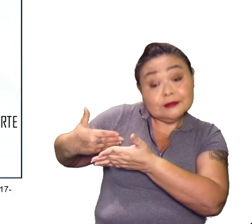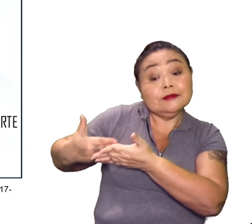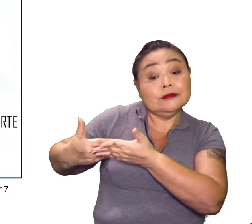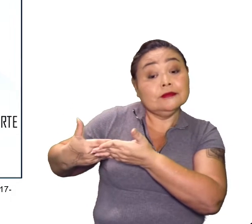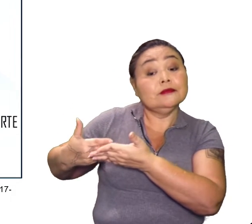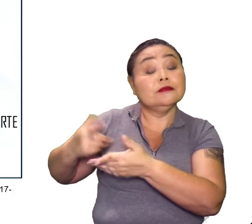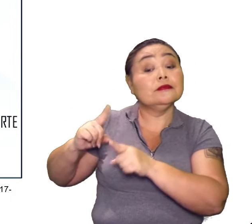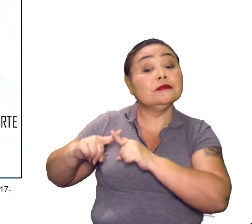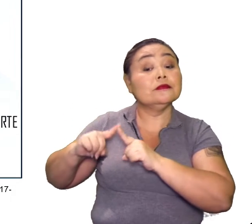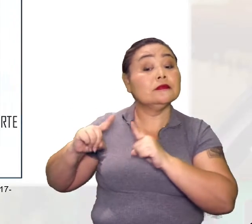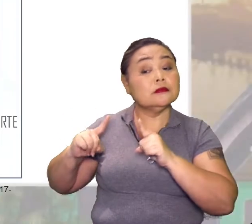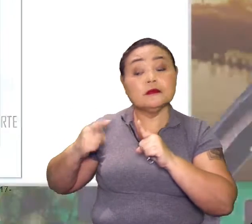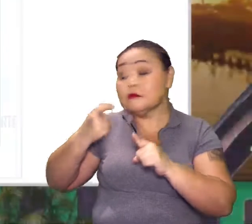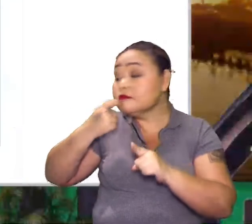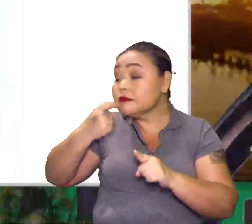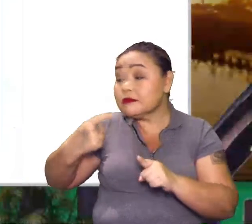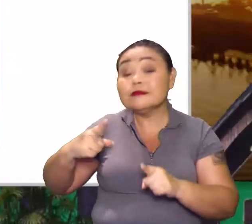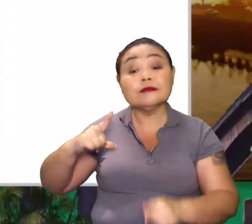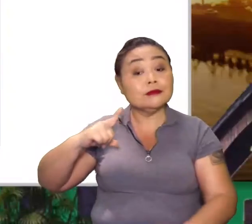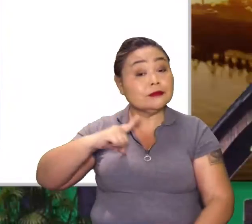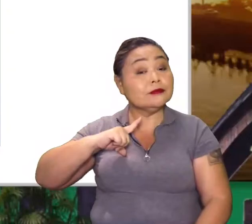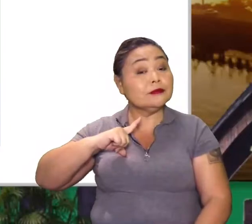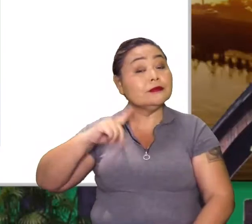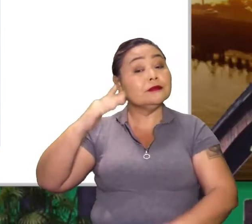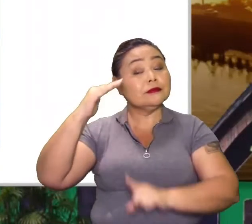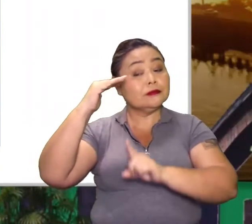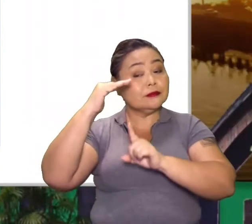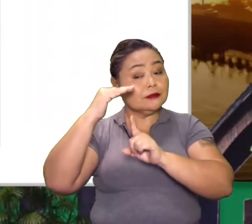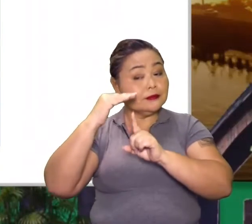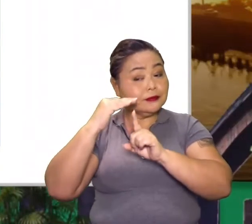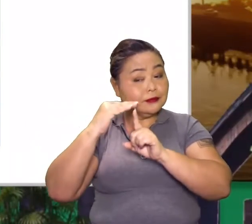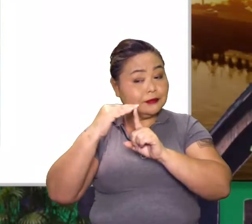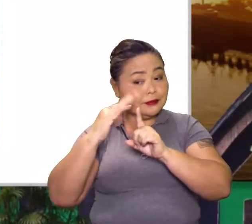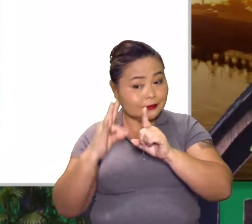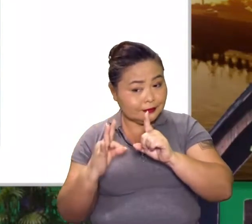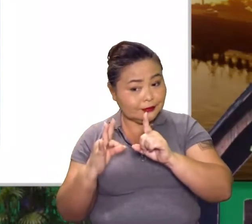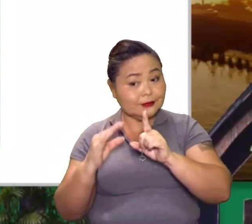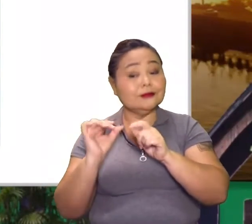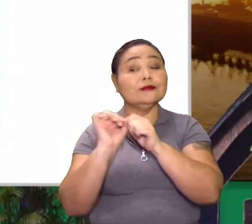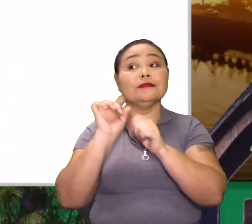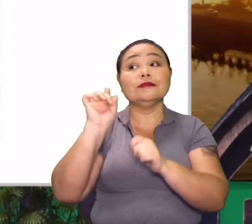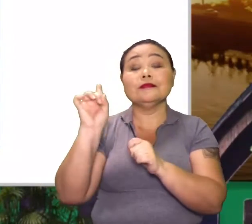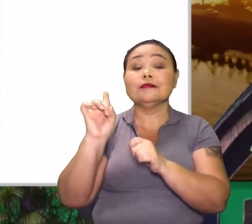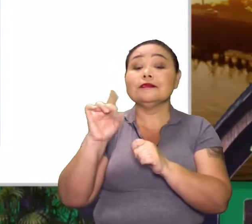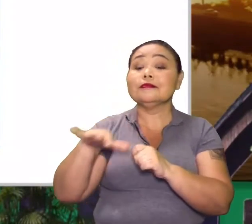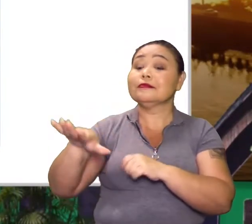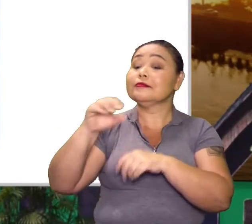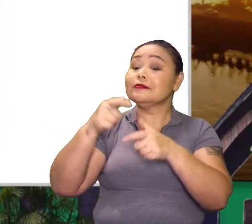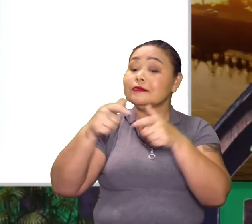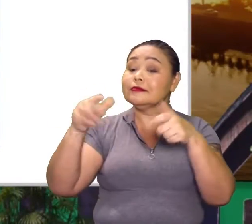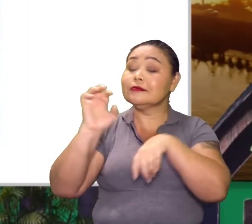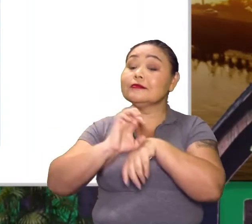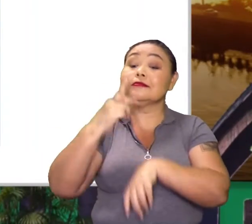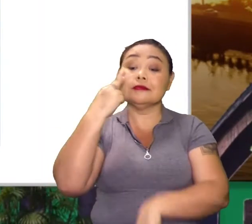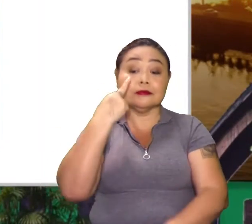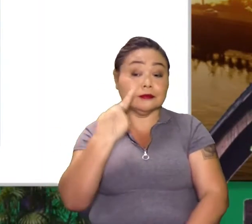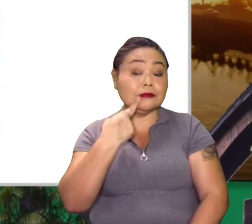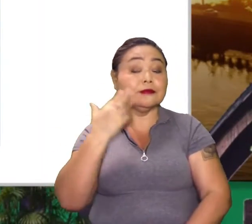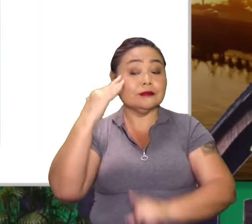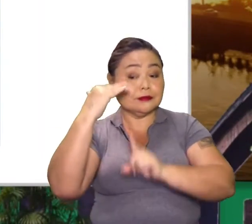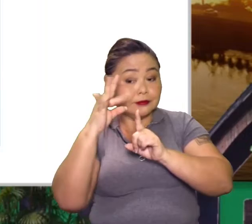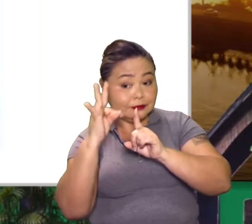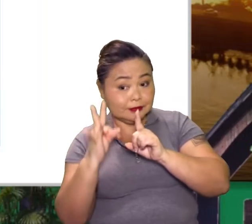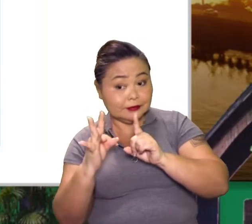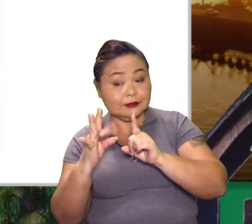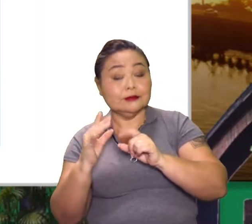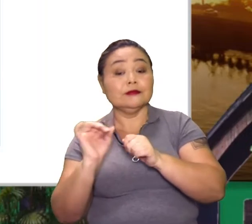Mas, recentemente, nós tivemos uma queda de temperatura aí. Boa parte do estado de Rondônia teve essa queda